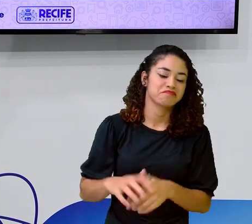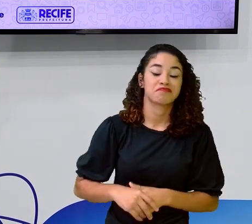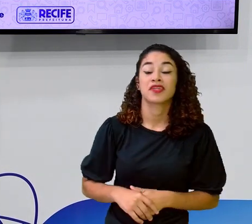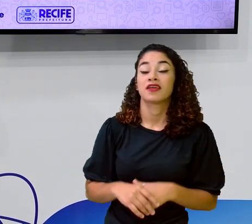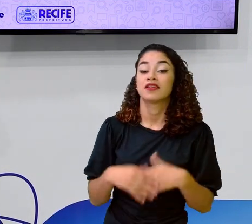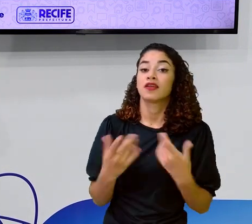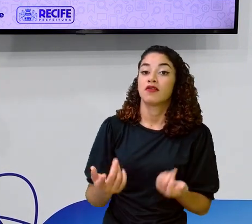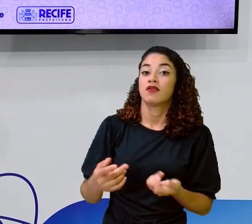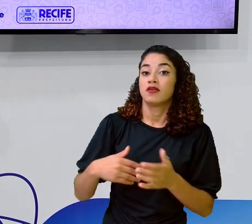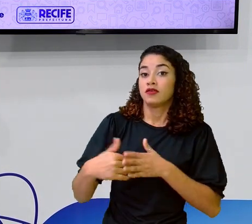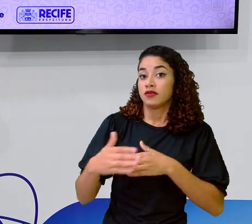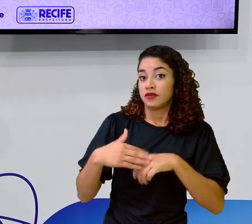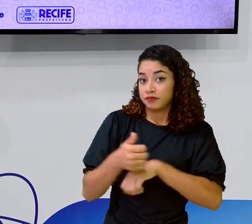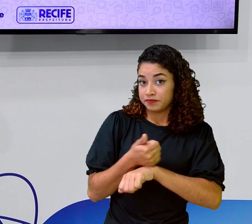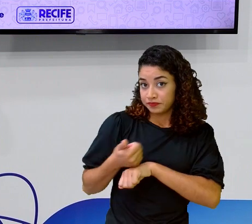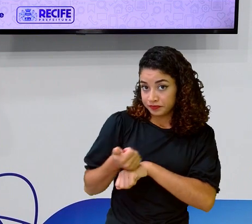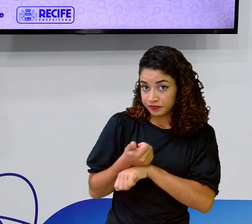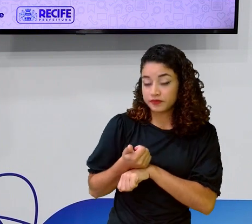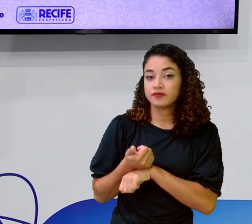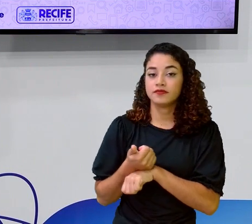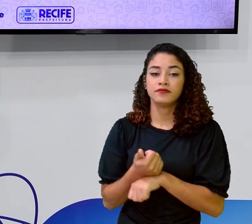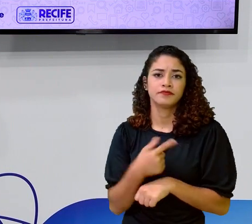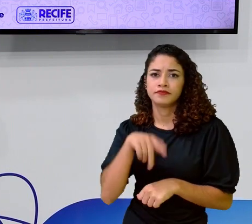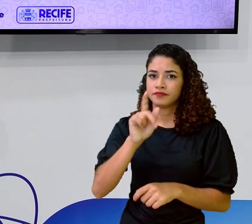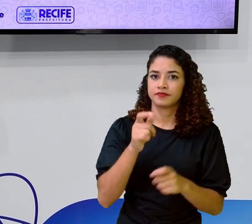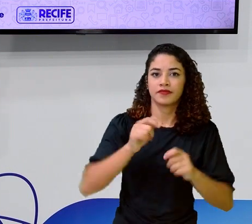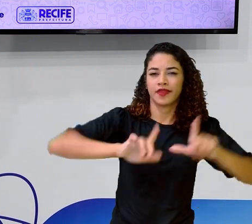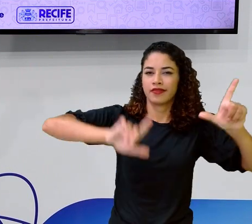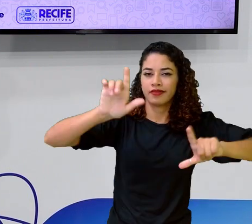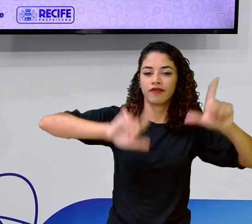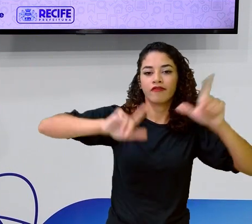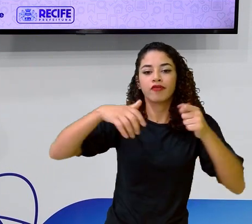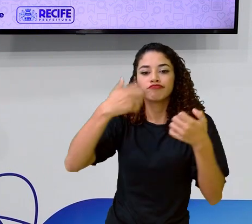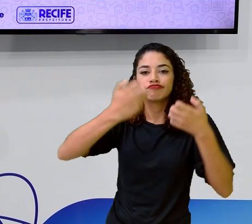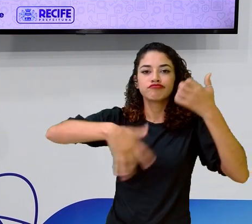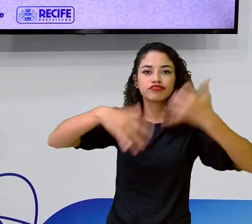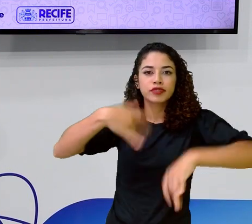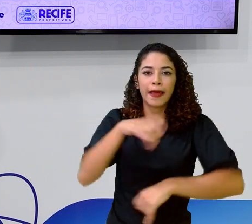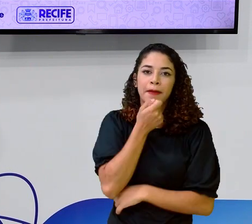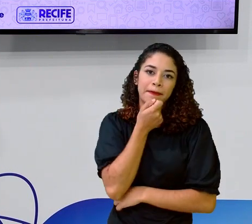profissional está lá na TV, passando a informação.